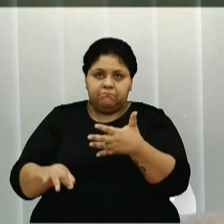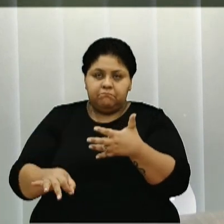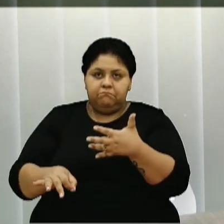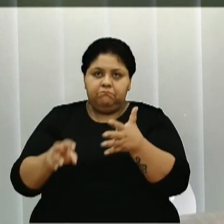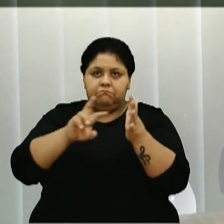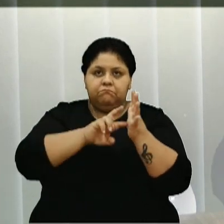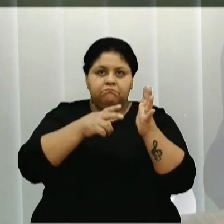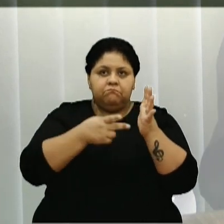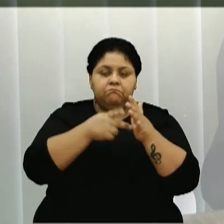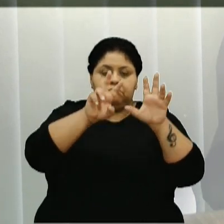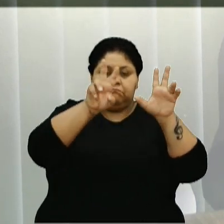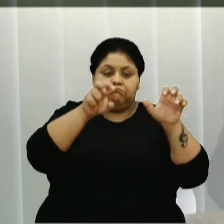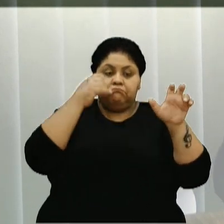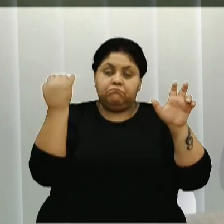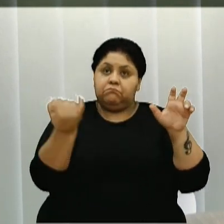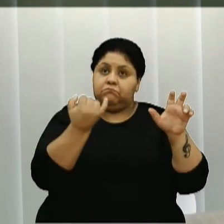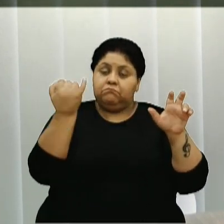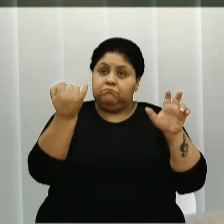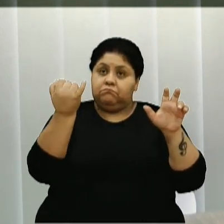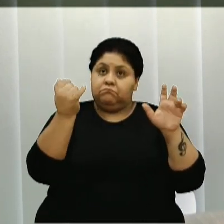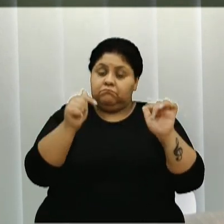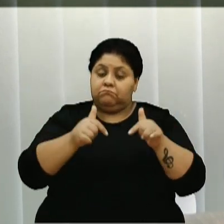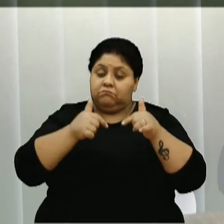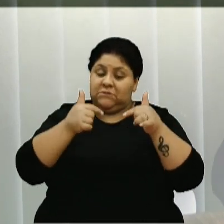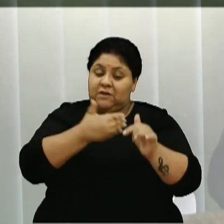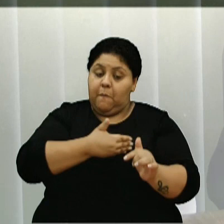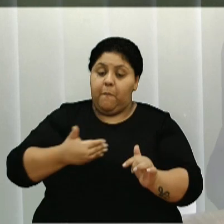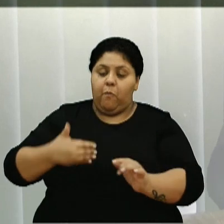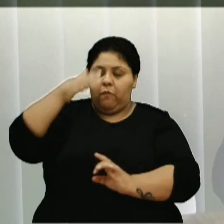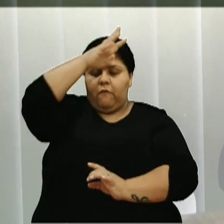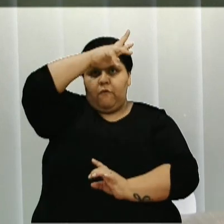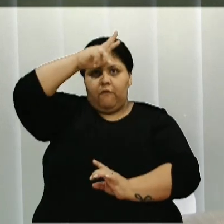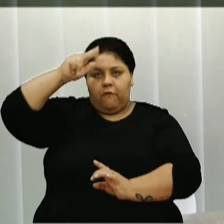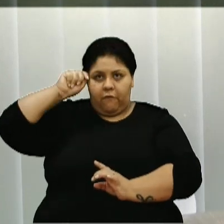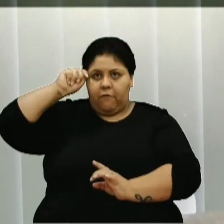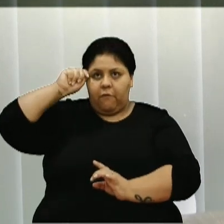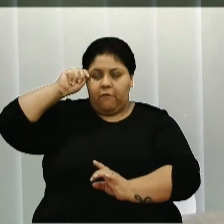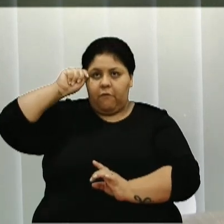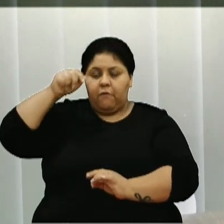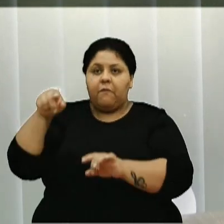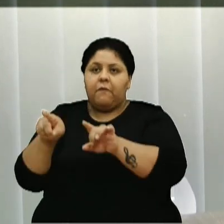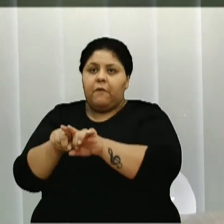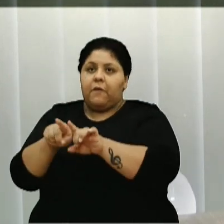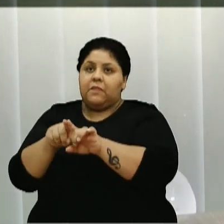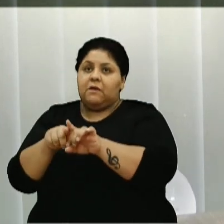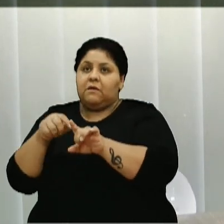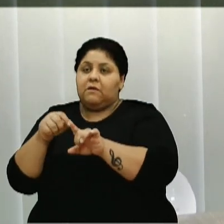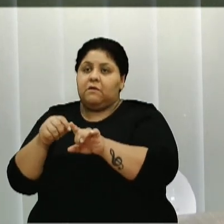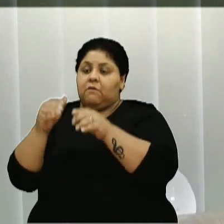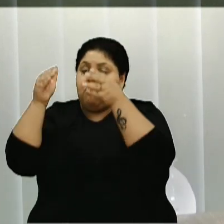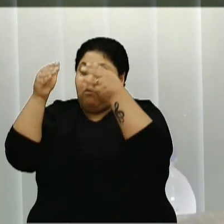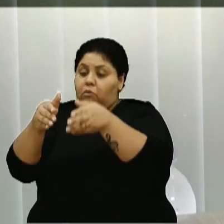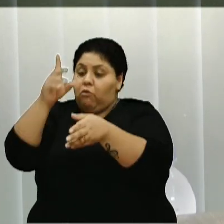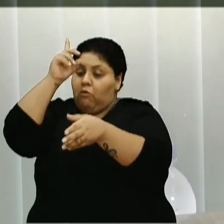respeito a temas inerentes à atividade pública municipal e com implicações diretas nas